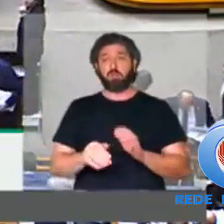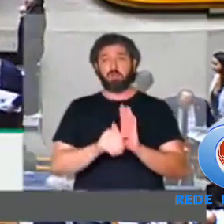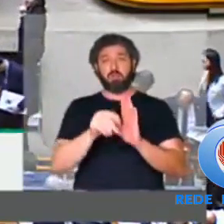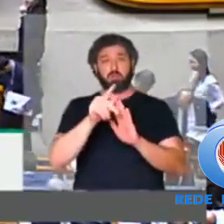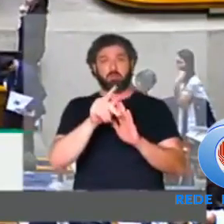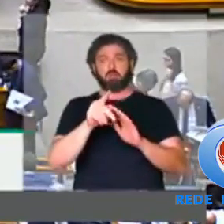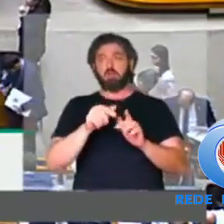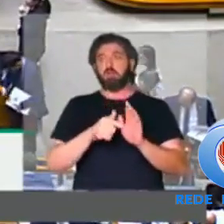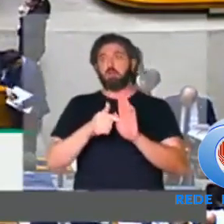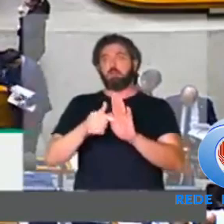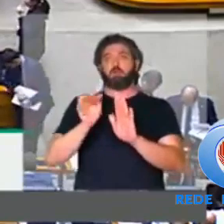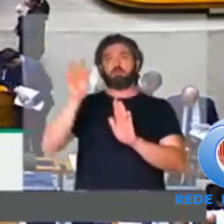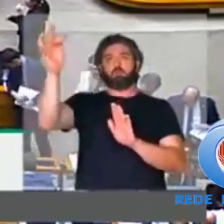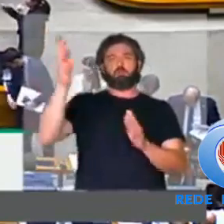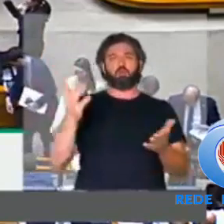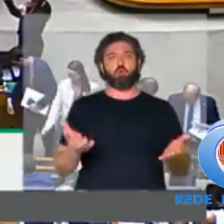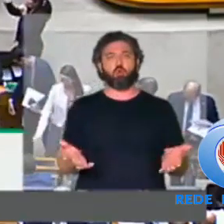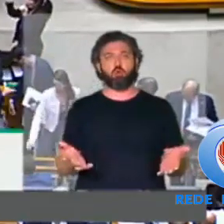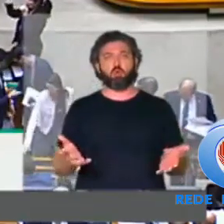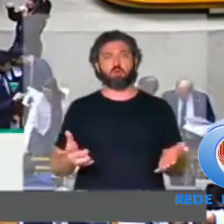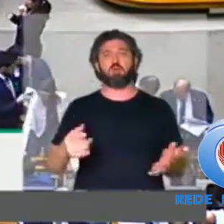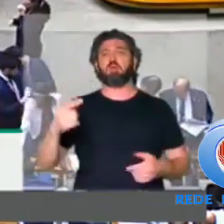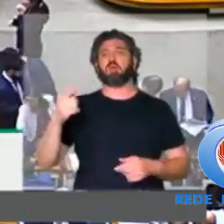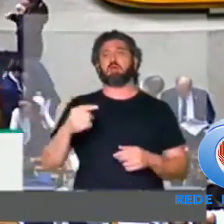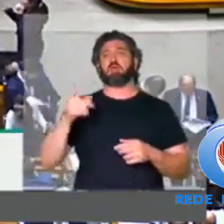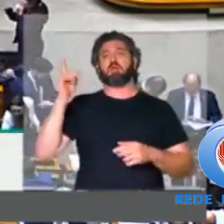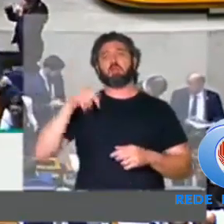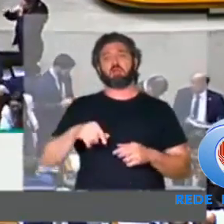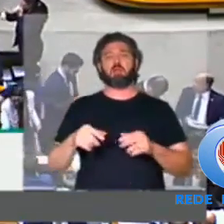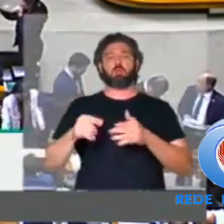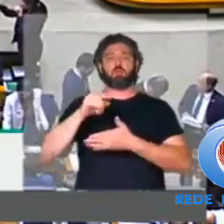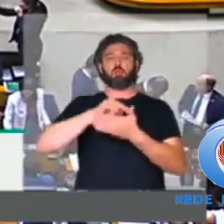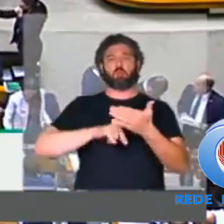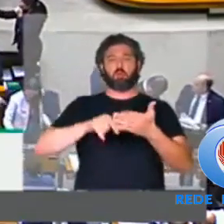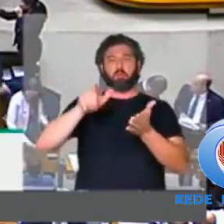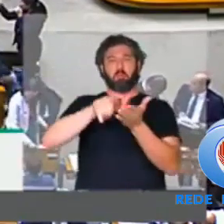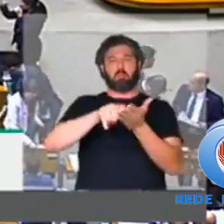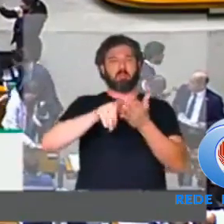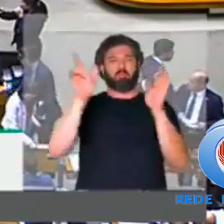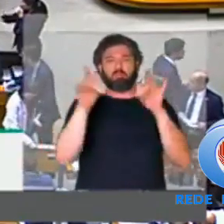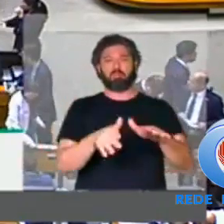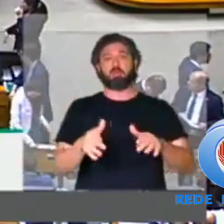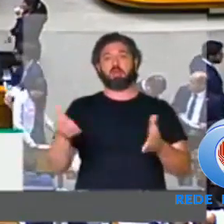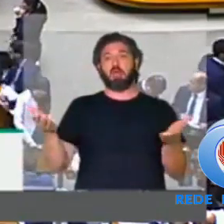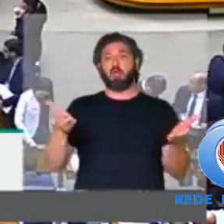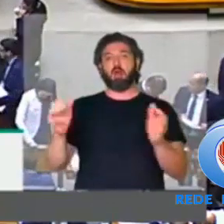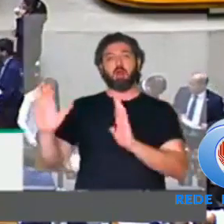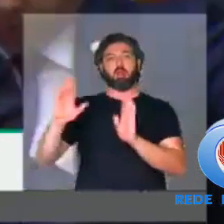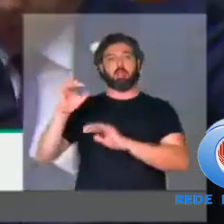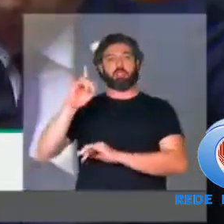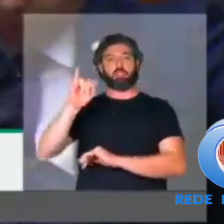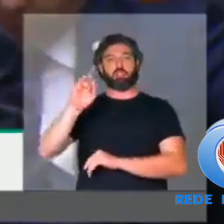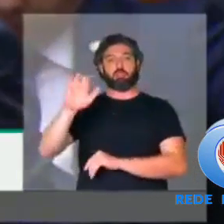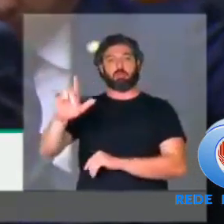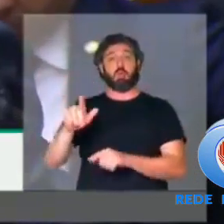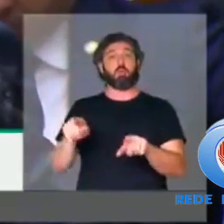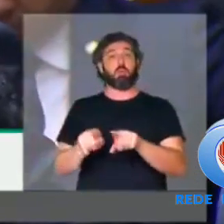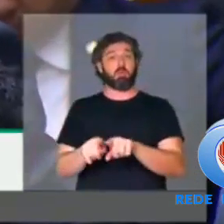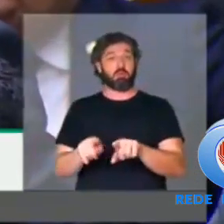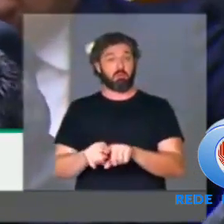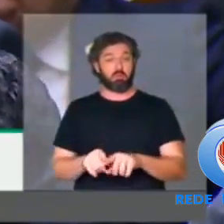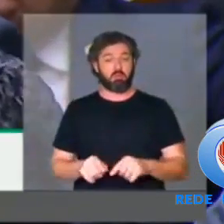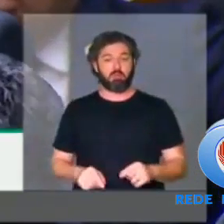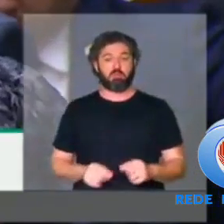Medida provisória que aponta para o futuro, que trata do abandono dos documentos do papel para a era digital. Tem,